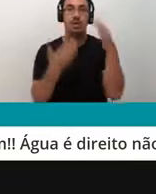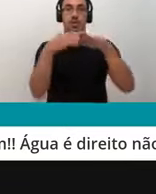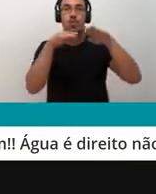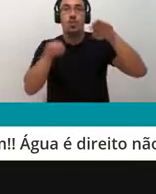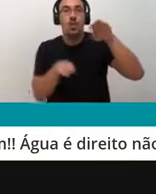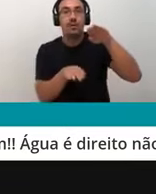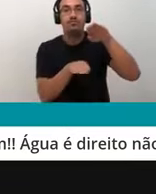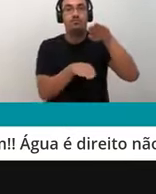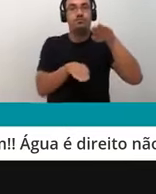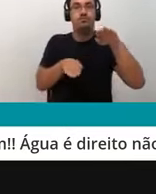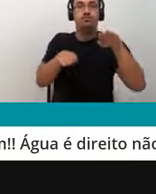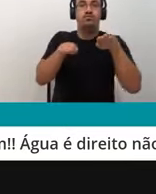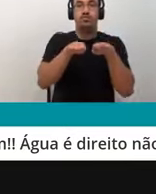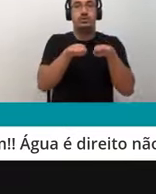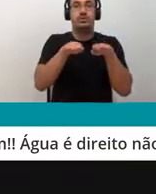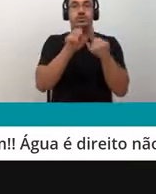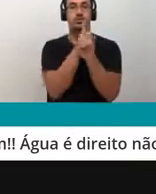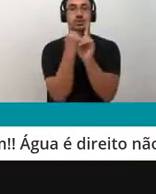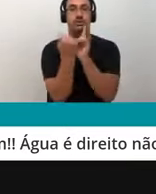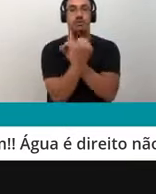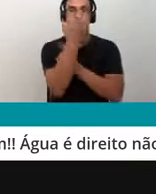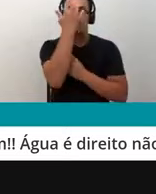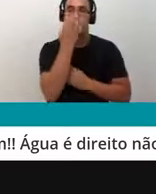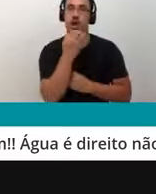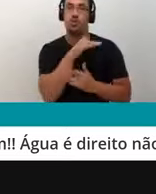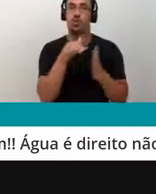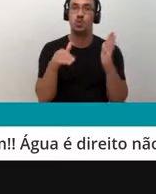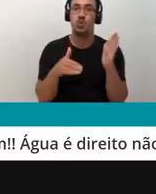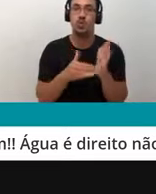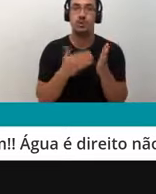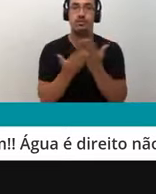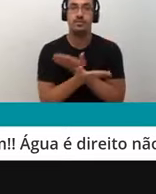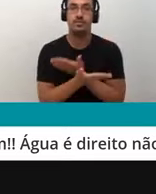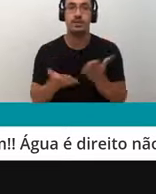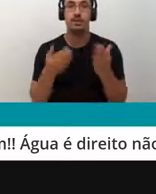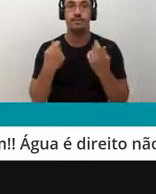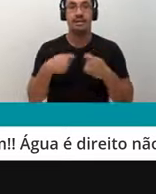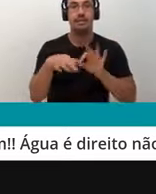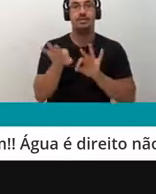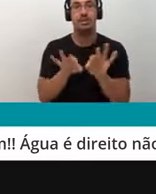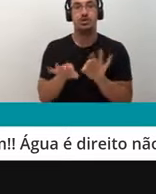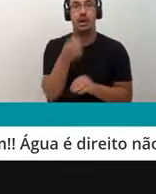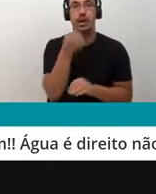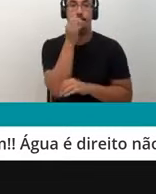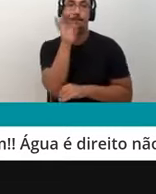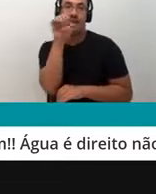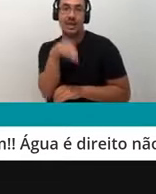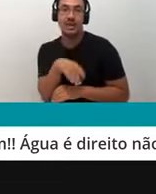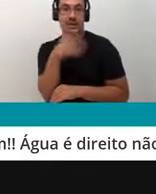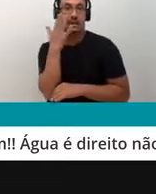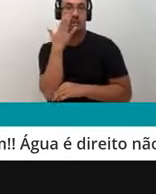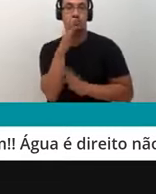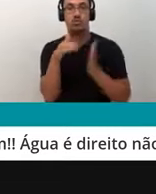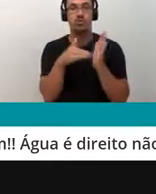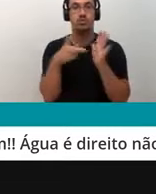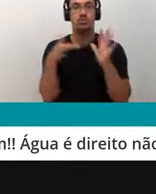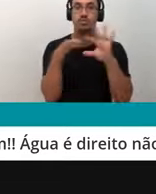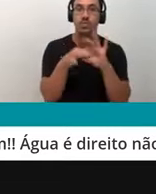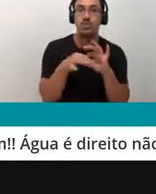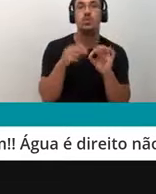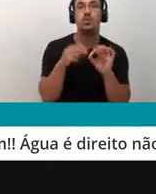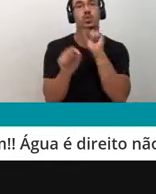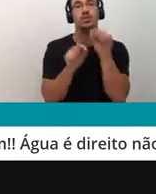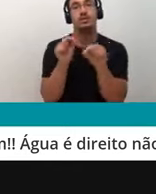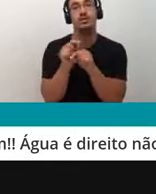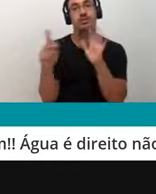social de forma séria, né? Tudo isso, tudo bem planejado, tem a ver com a questão da gente ter